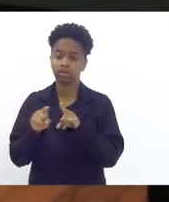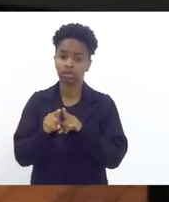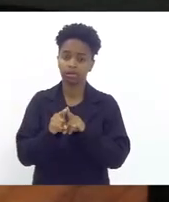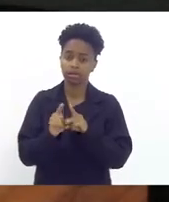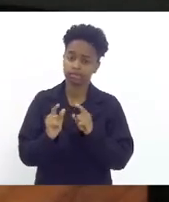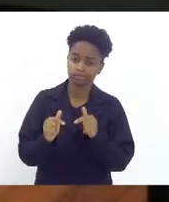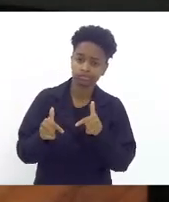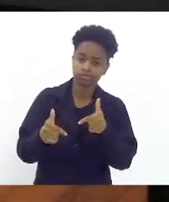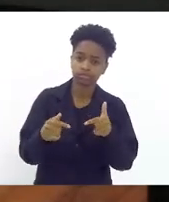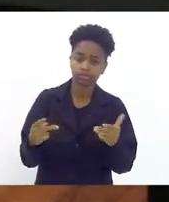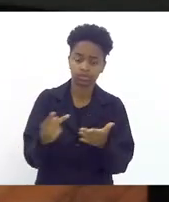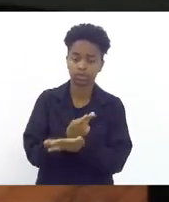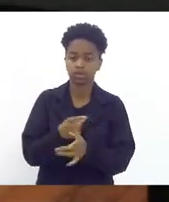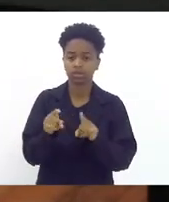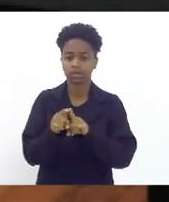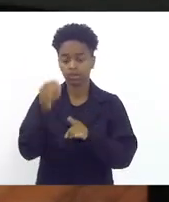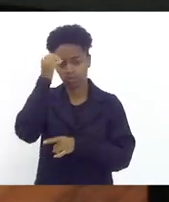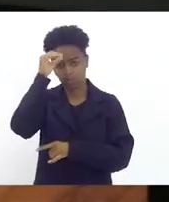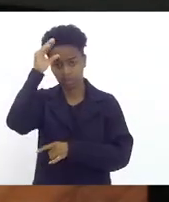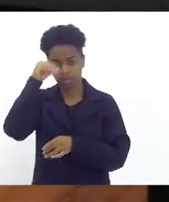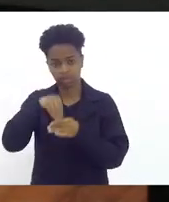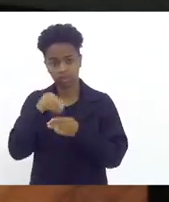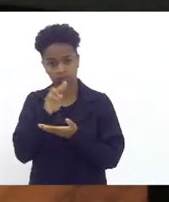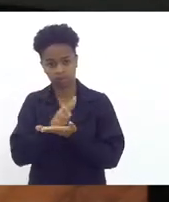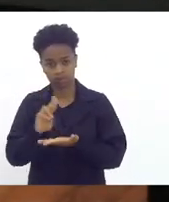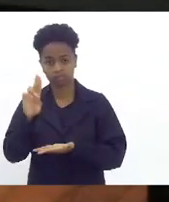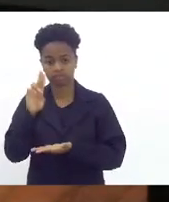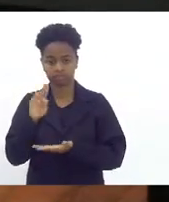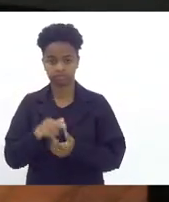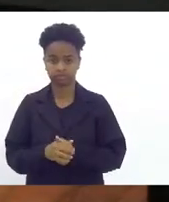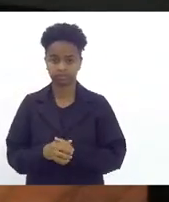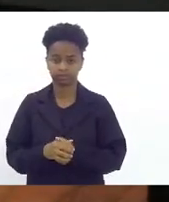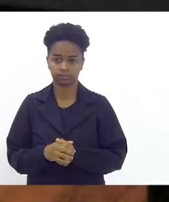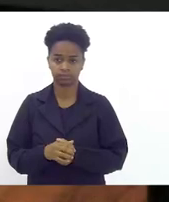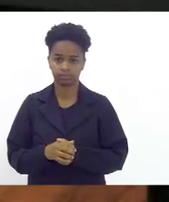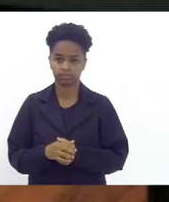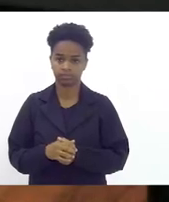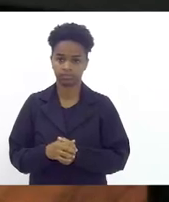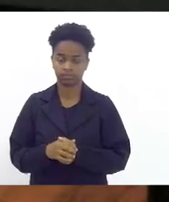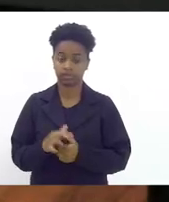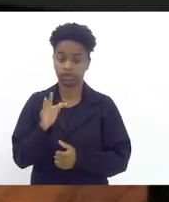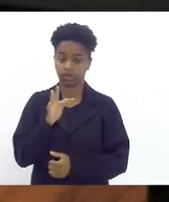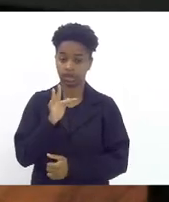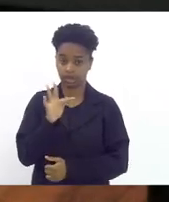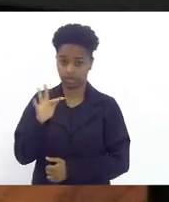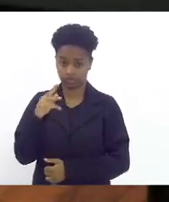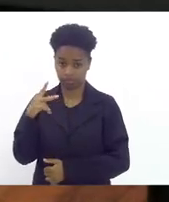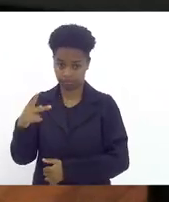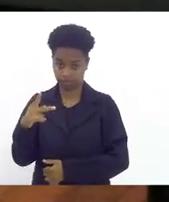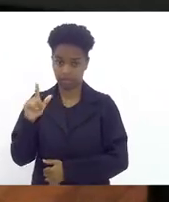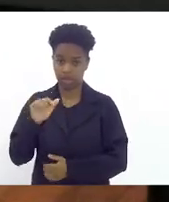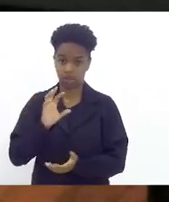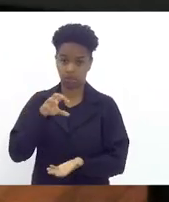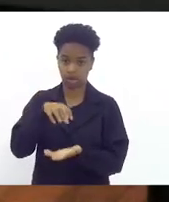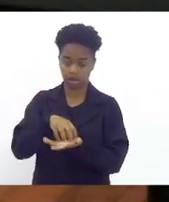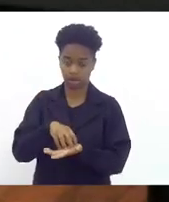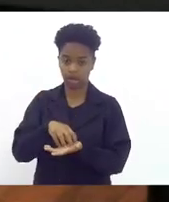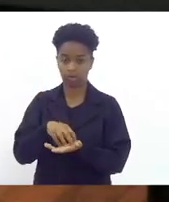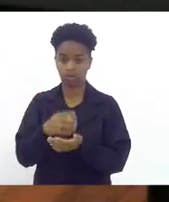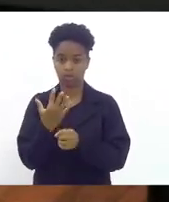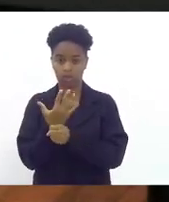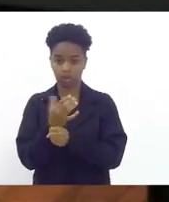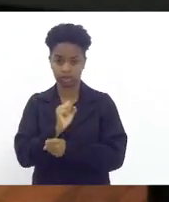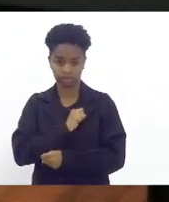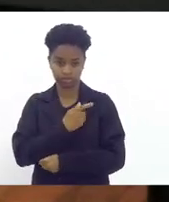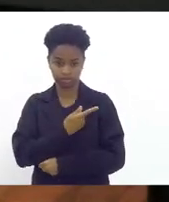e o conhecimento das universidades a ffp que é o campus da UERJ de São Gonçalo